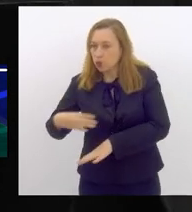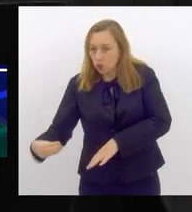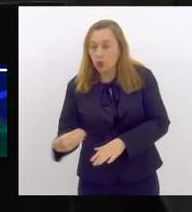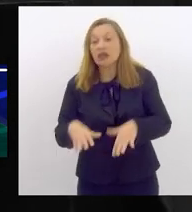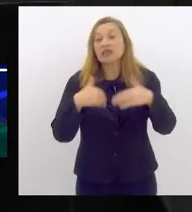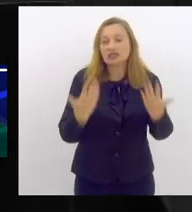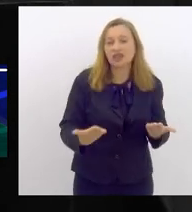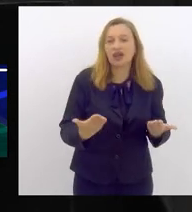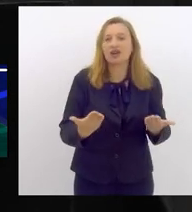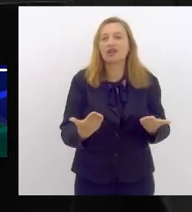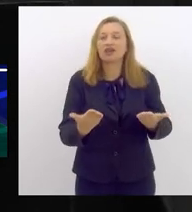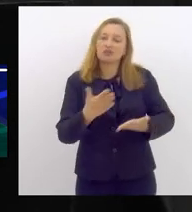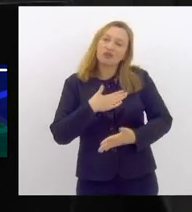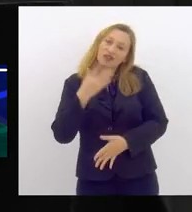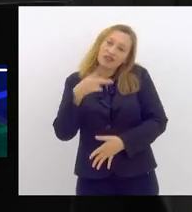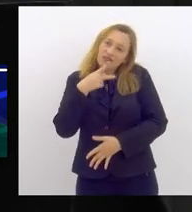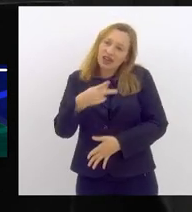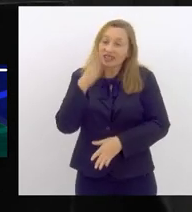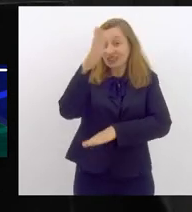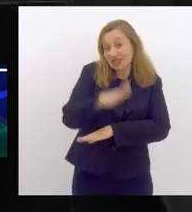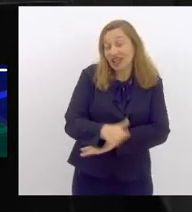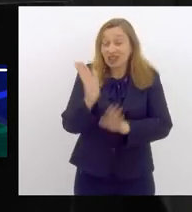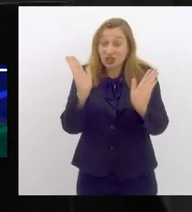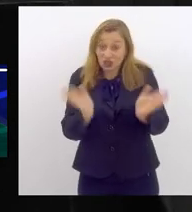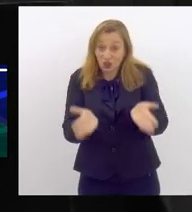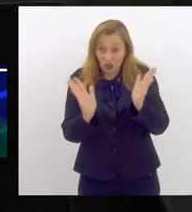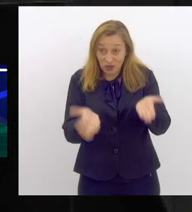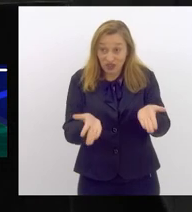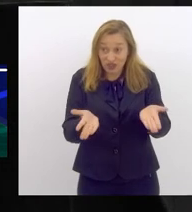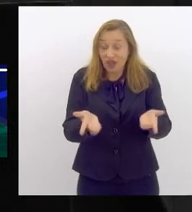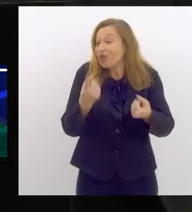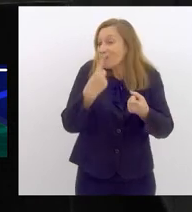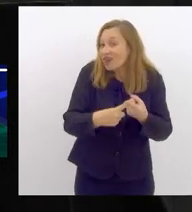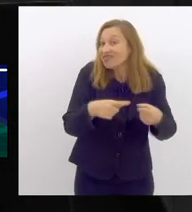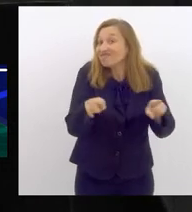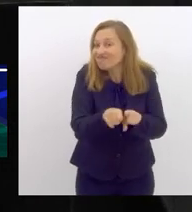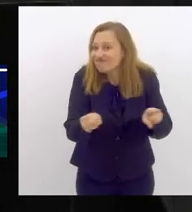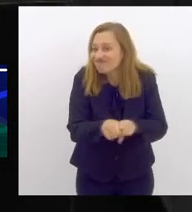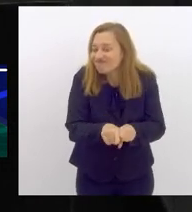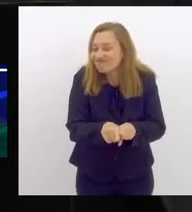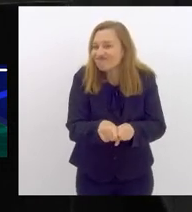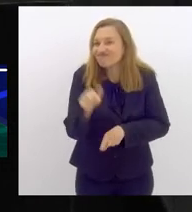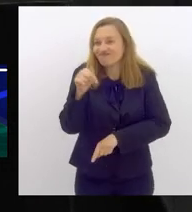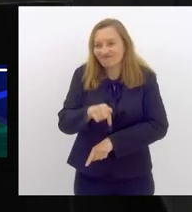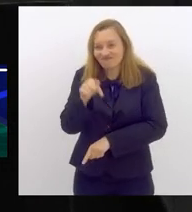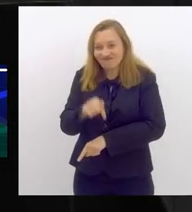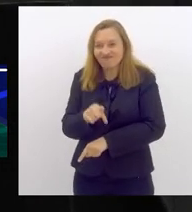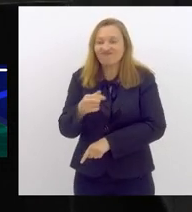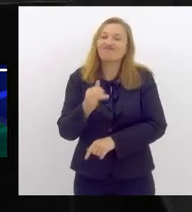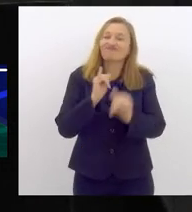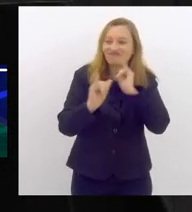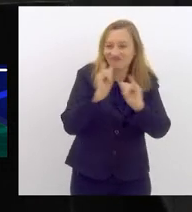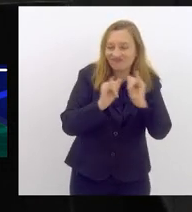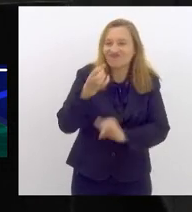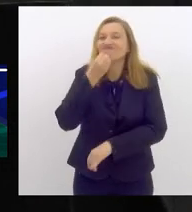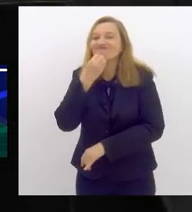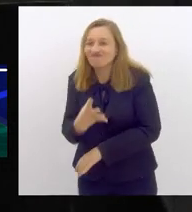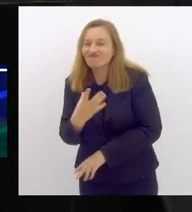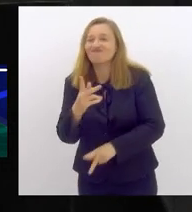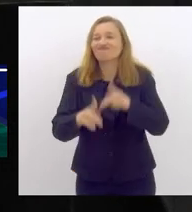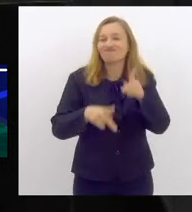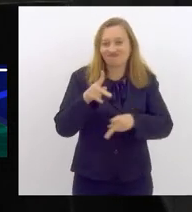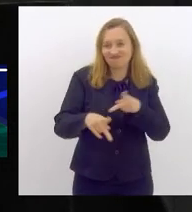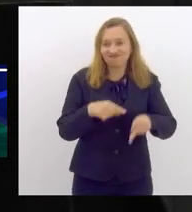não eram essas as minhas palavras na tarde de hoje porque também devemos aqui trazer boas notícias para